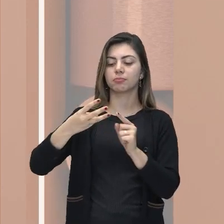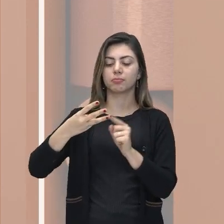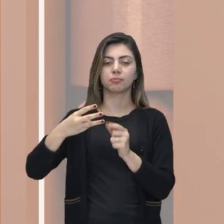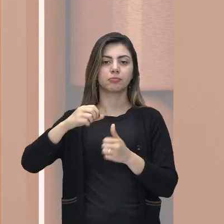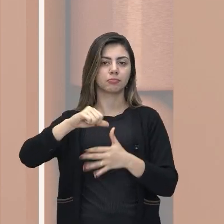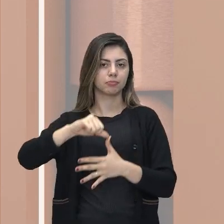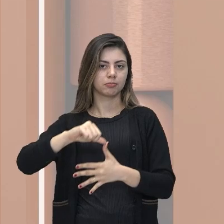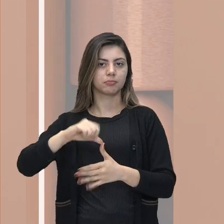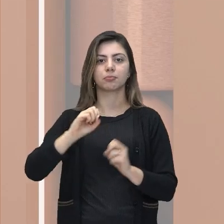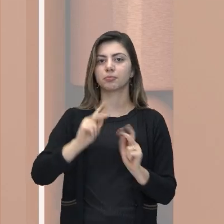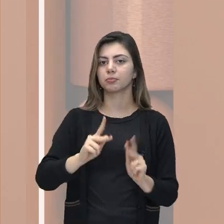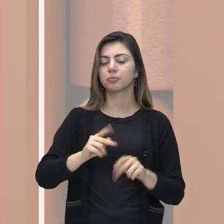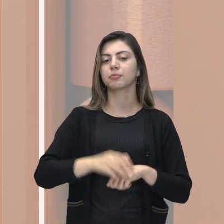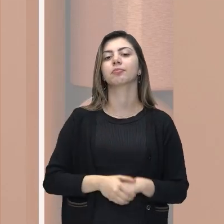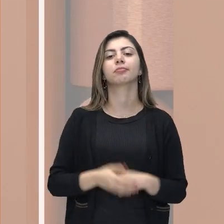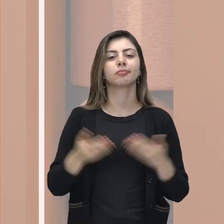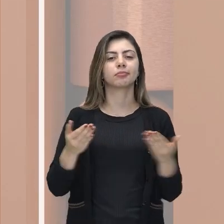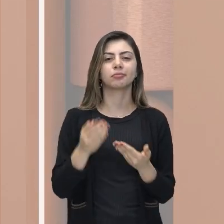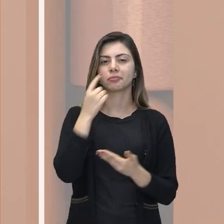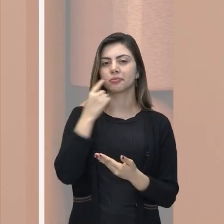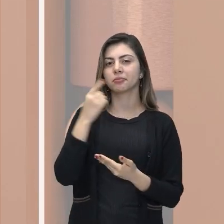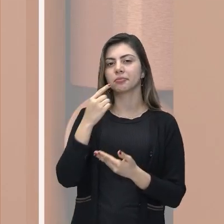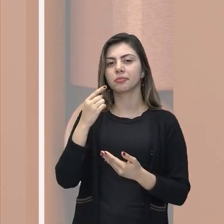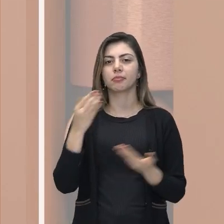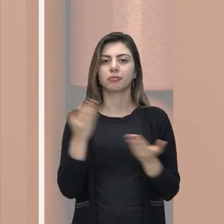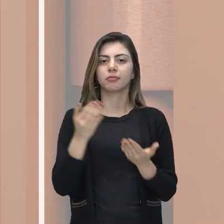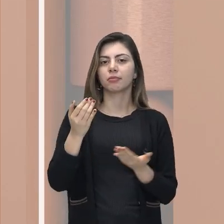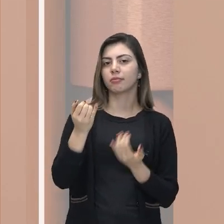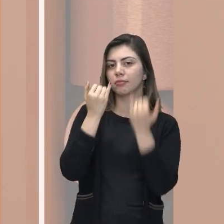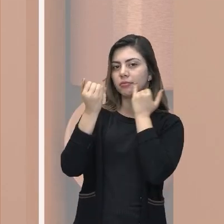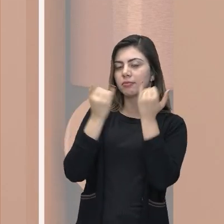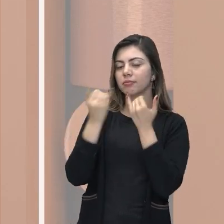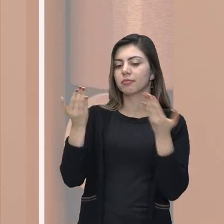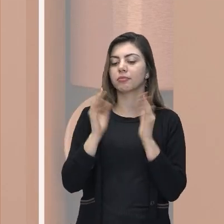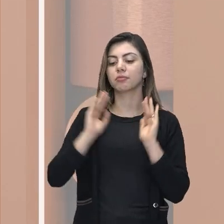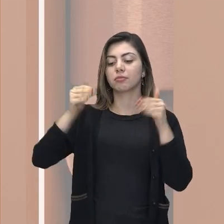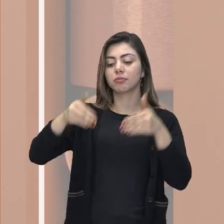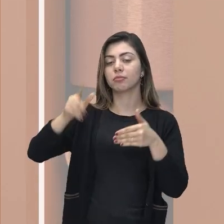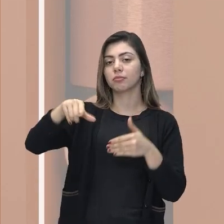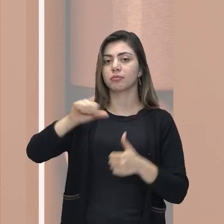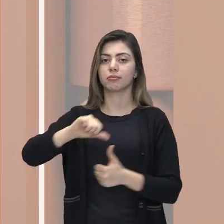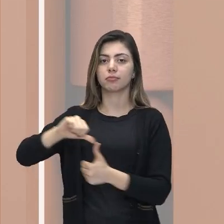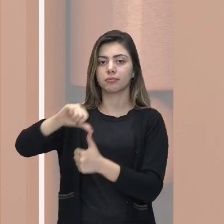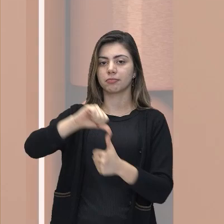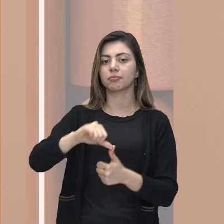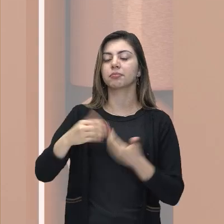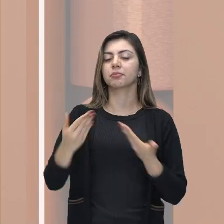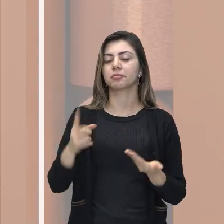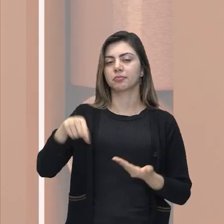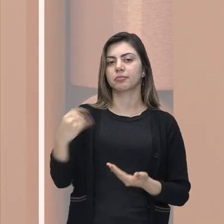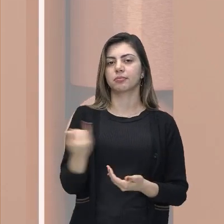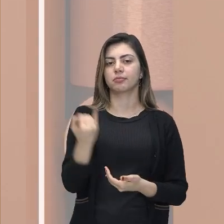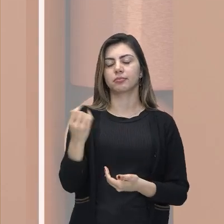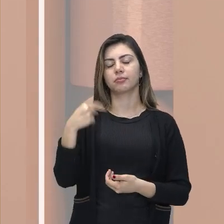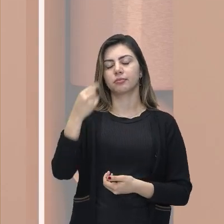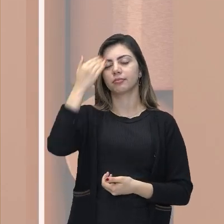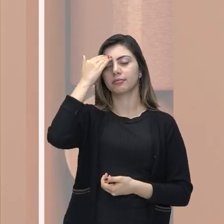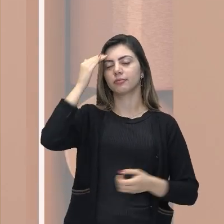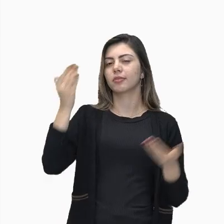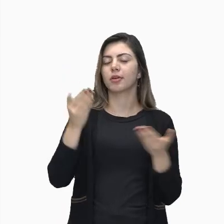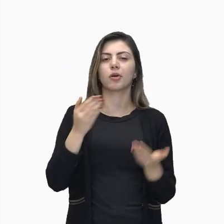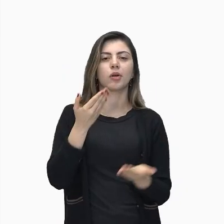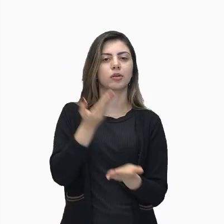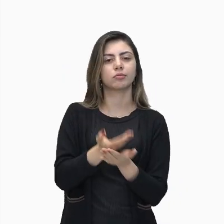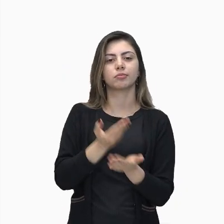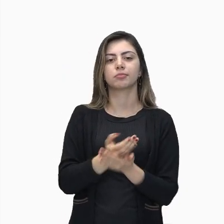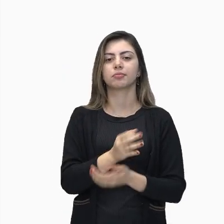Sul, ok? Vamos aí a alguns detalhes sobre a América Central que são importantes para a compreensão geral do que vamos abordar